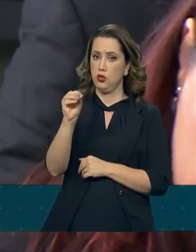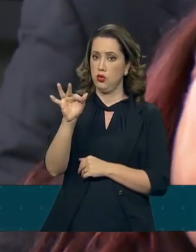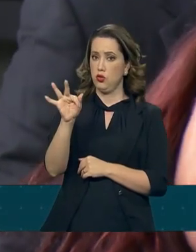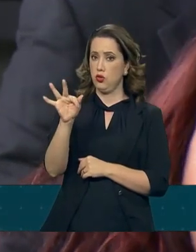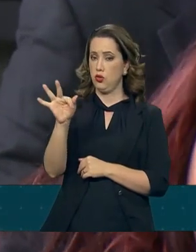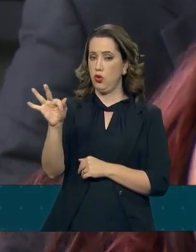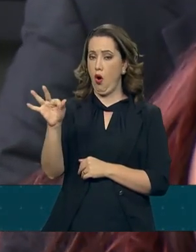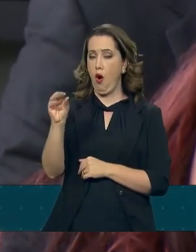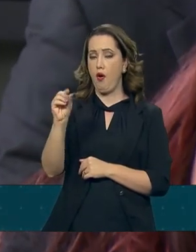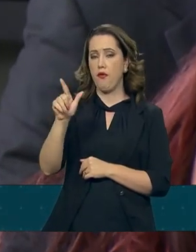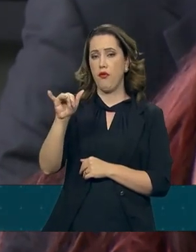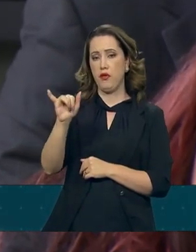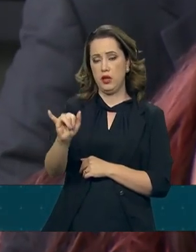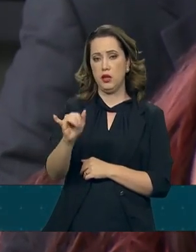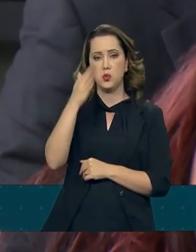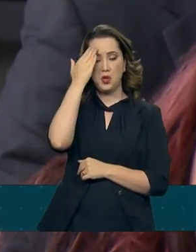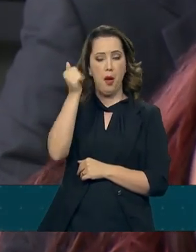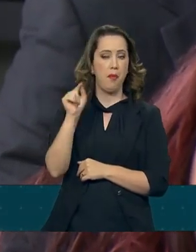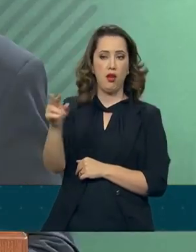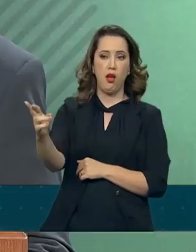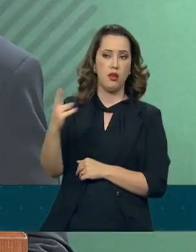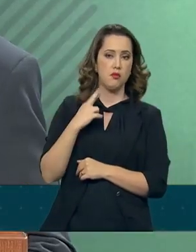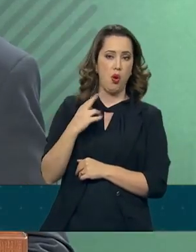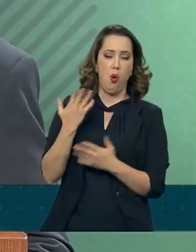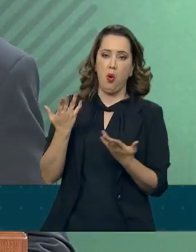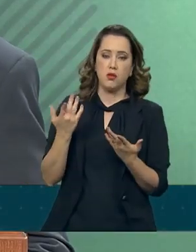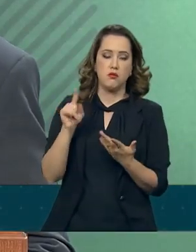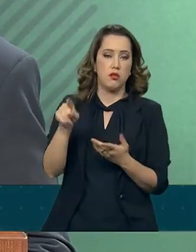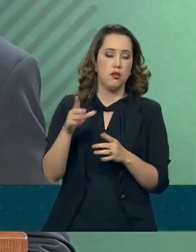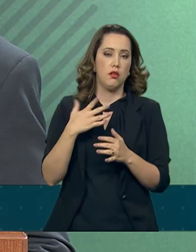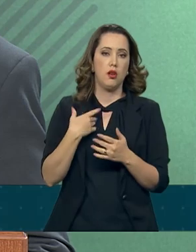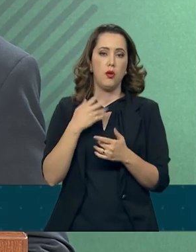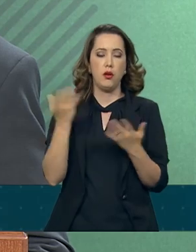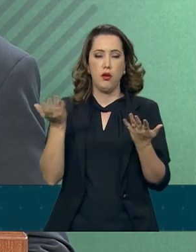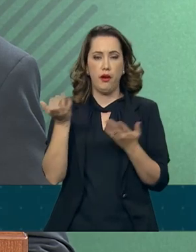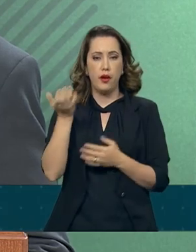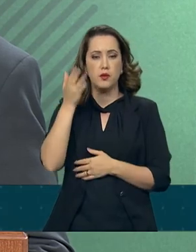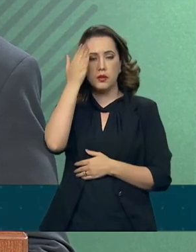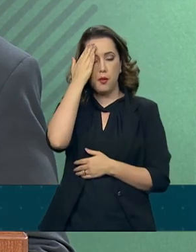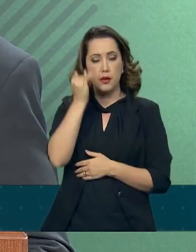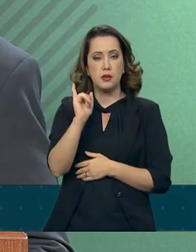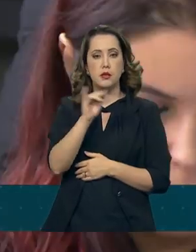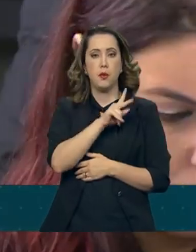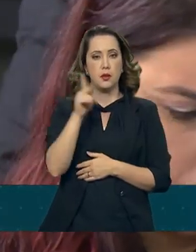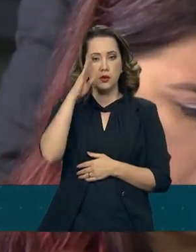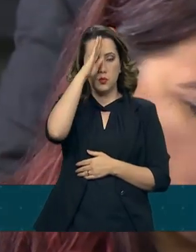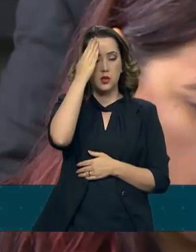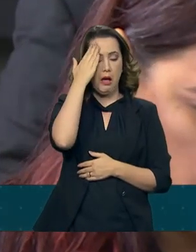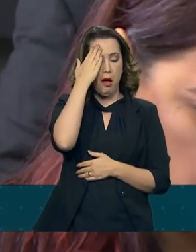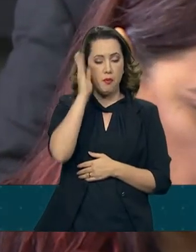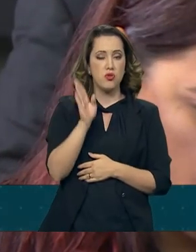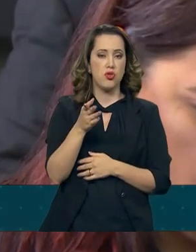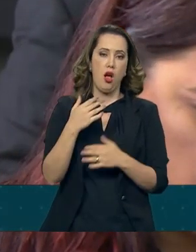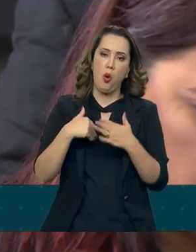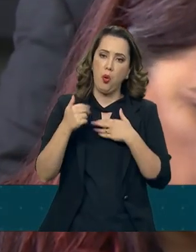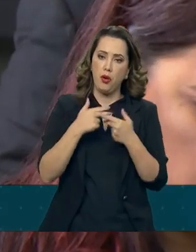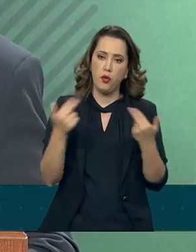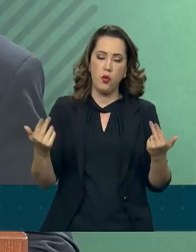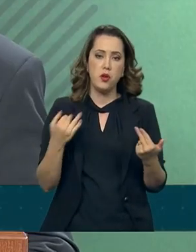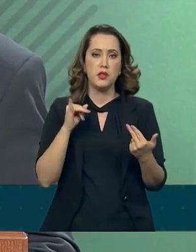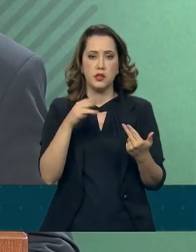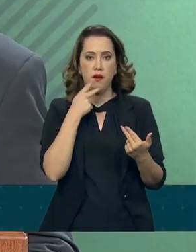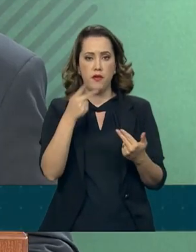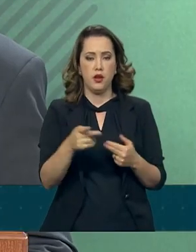dele o senador flávio bolsonaro eu queria saber se ele já tem uma posição sobre isso se o governo vai se manifestar como